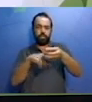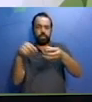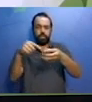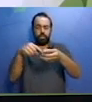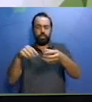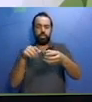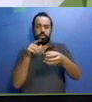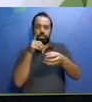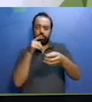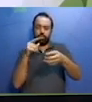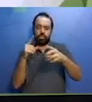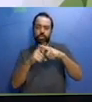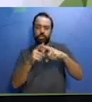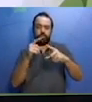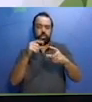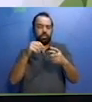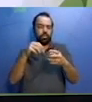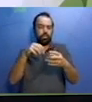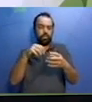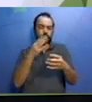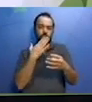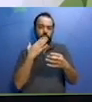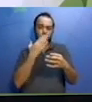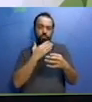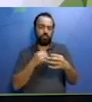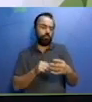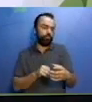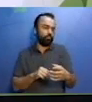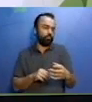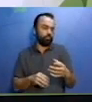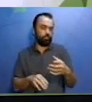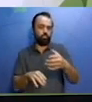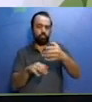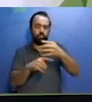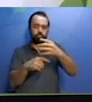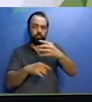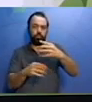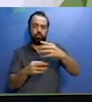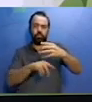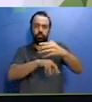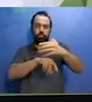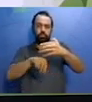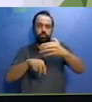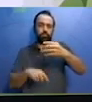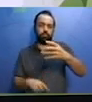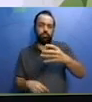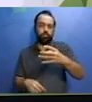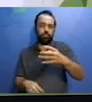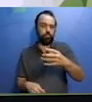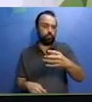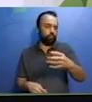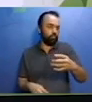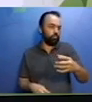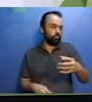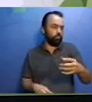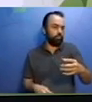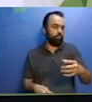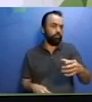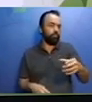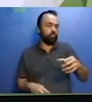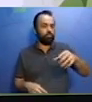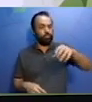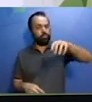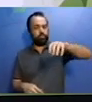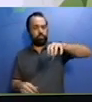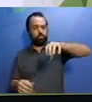A areia, por ser mais densa, ela vai se sedimentar no fundo do recipiente, e aí nós vamos ter várias maneiras para